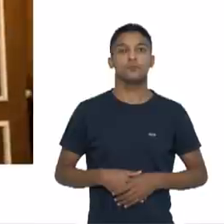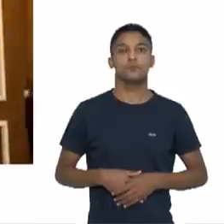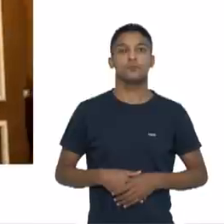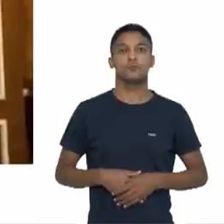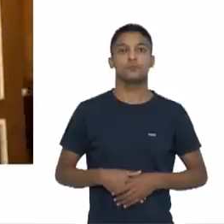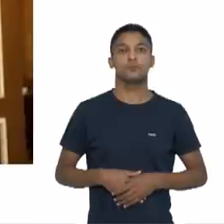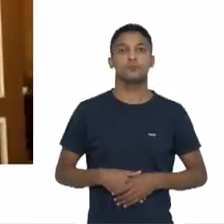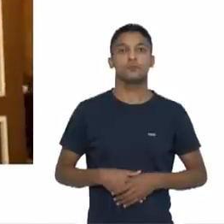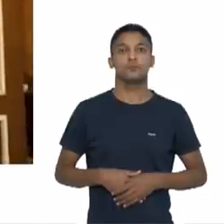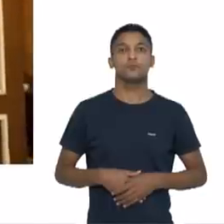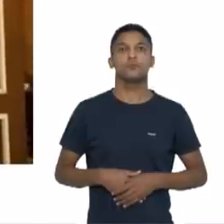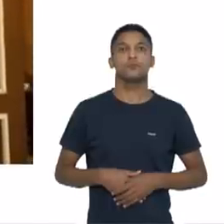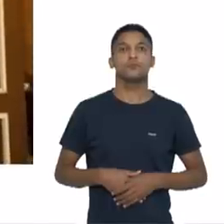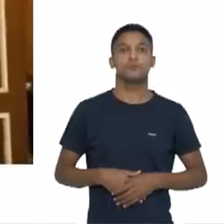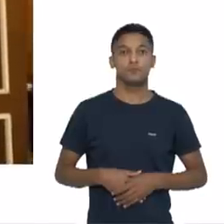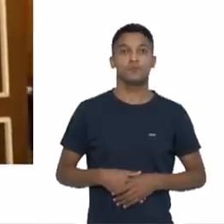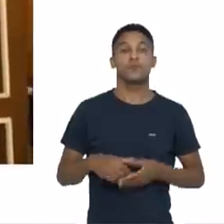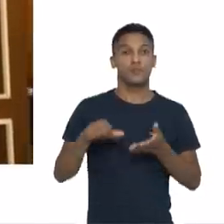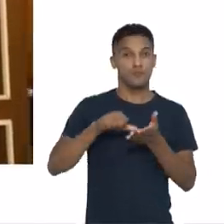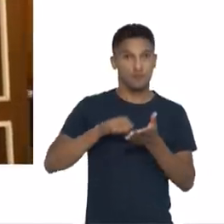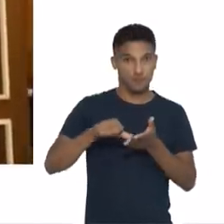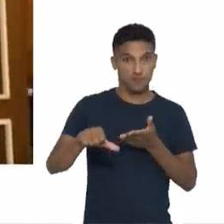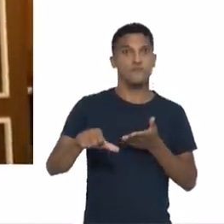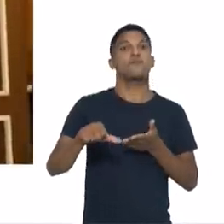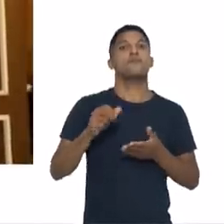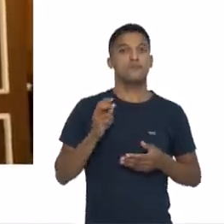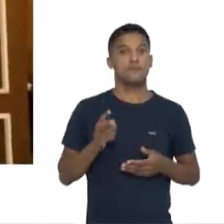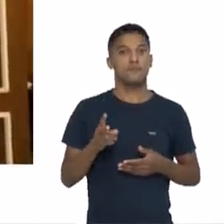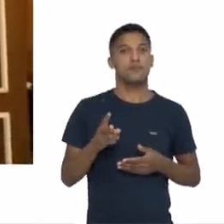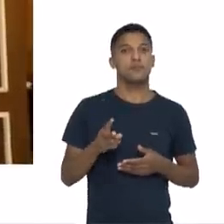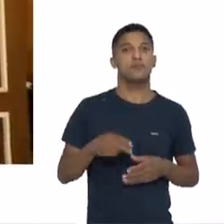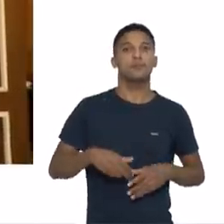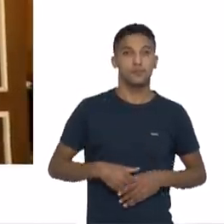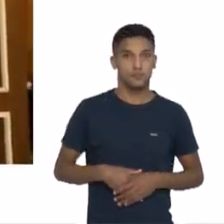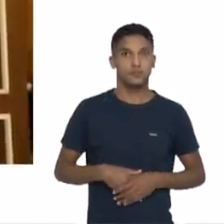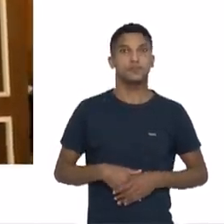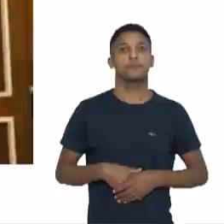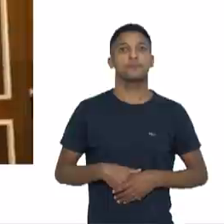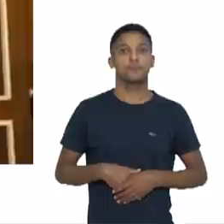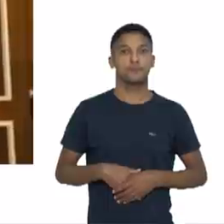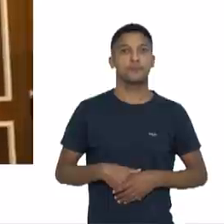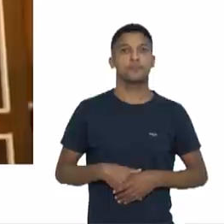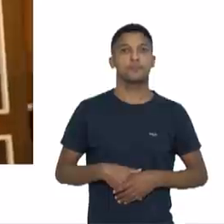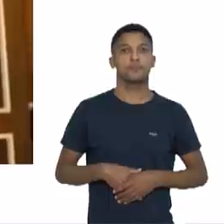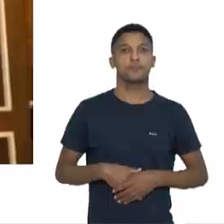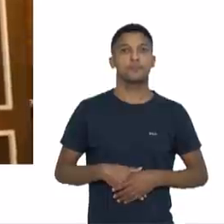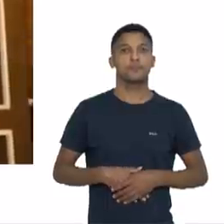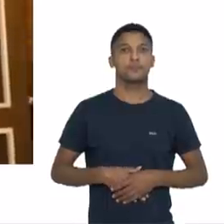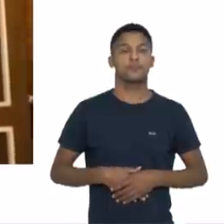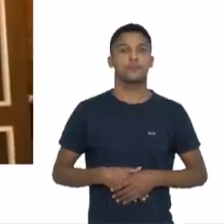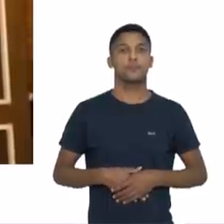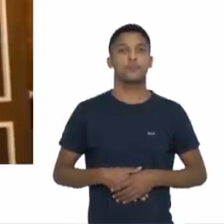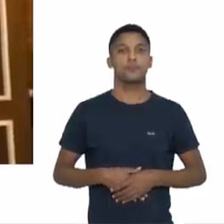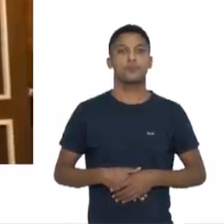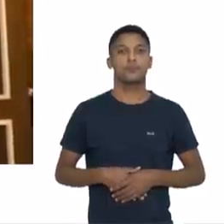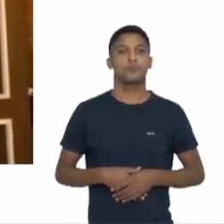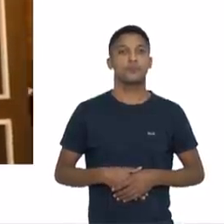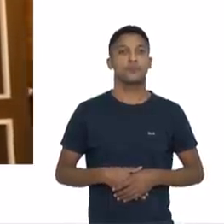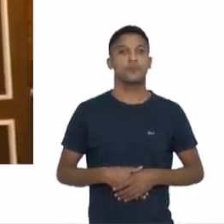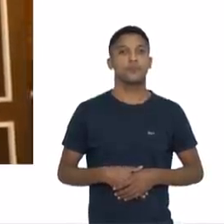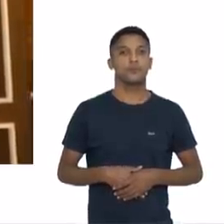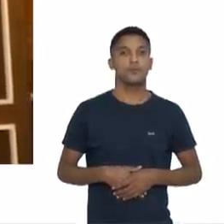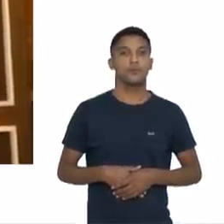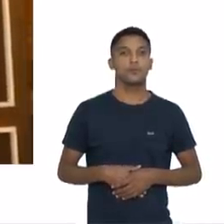E passo fita. Tá bom? Vou repetindo essa operação. Ó, pompom